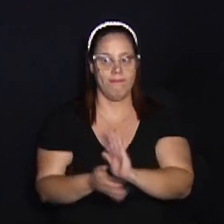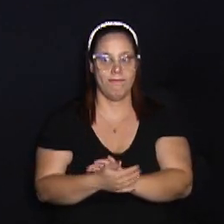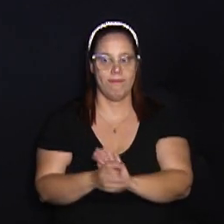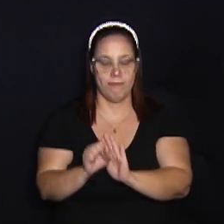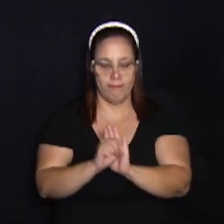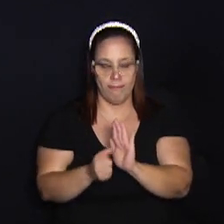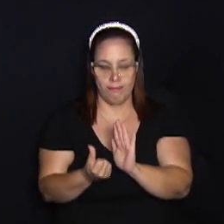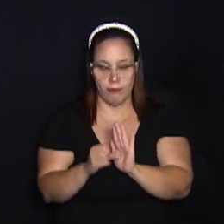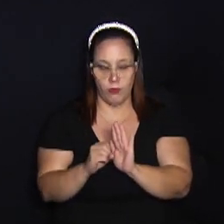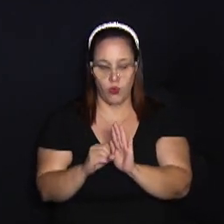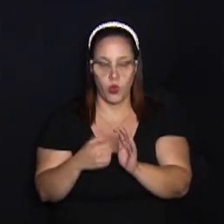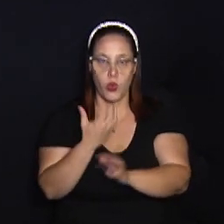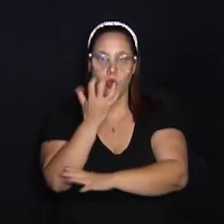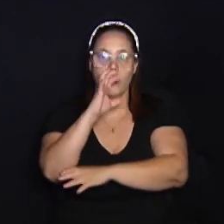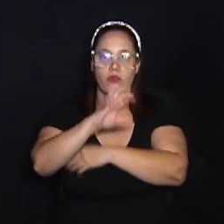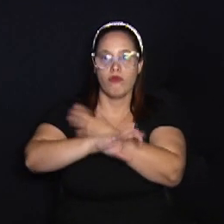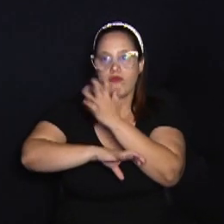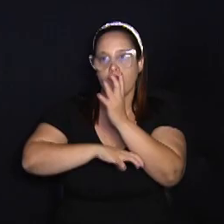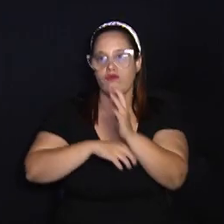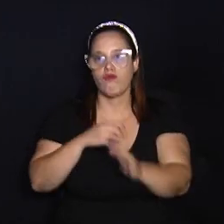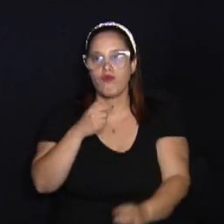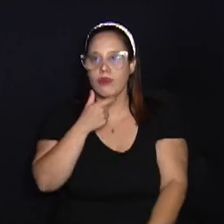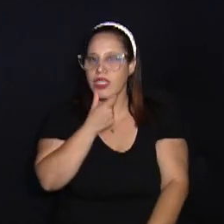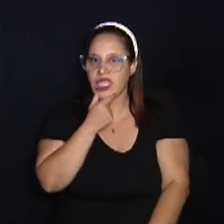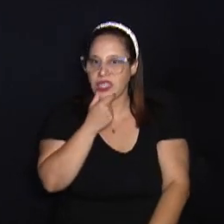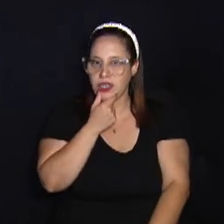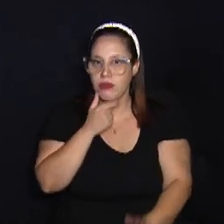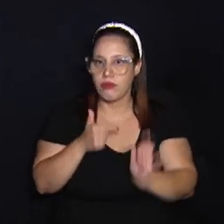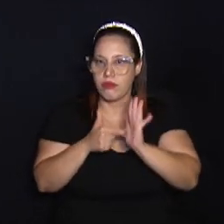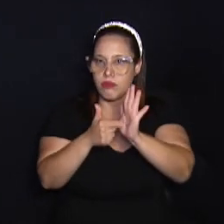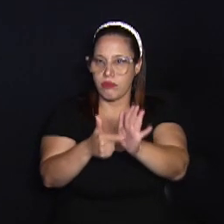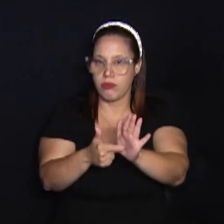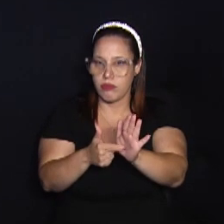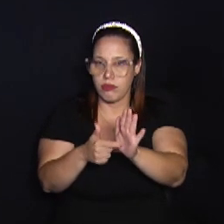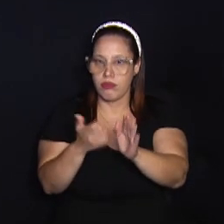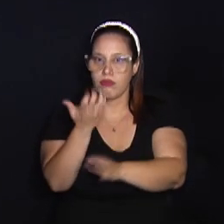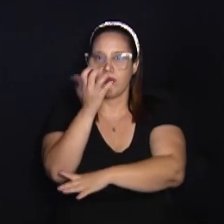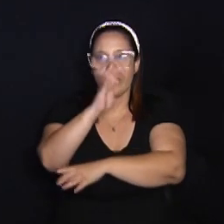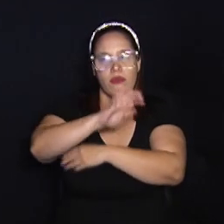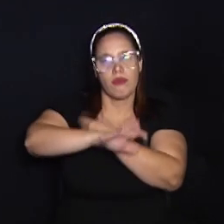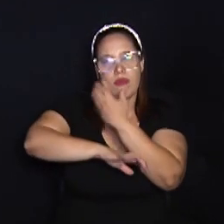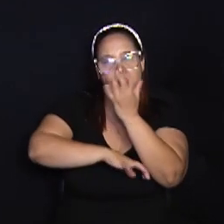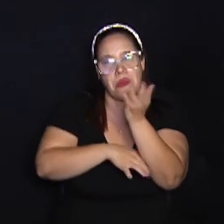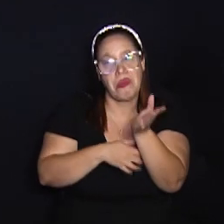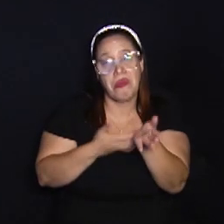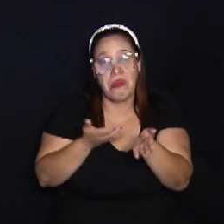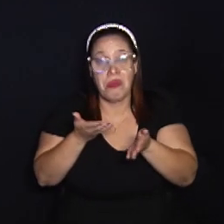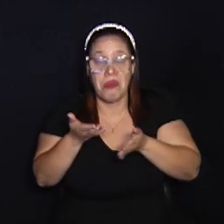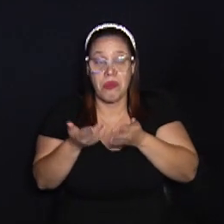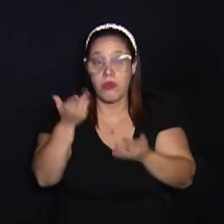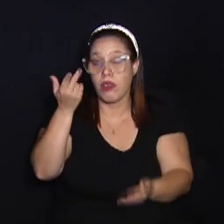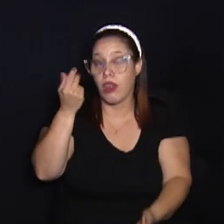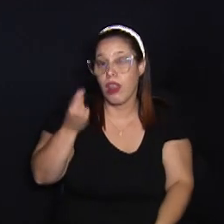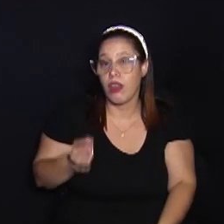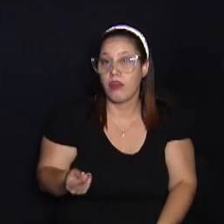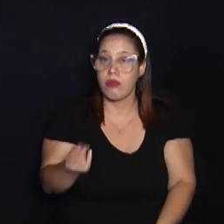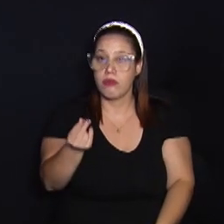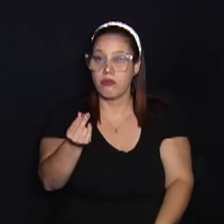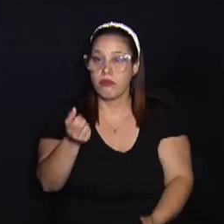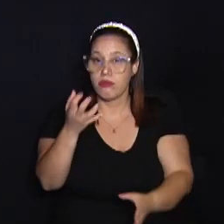No século XVIII, paisagistas ingleses apresentam o conceito de jardim com formas mais orgânicas e